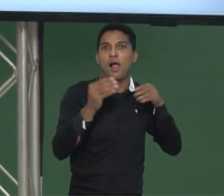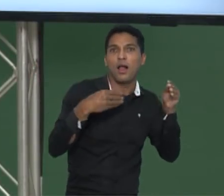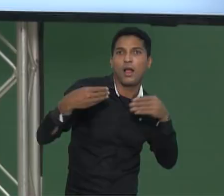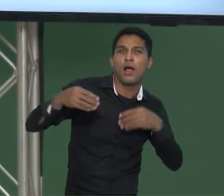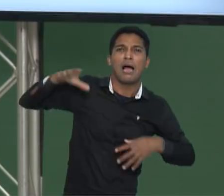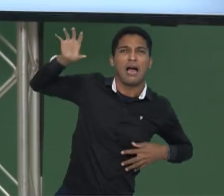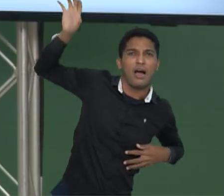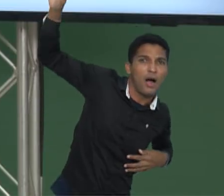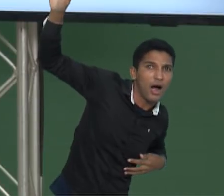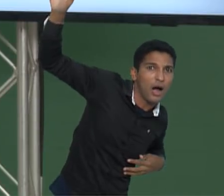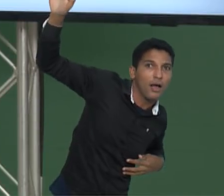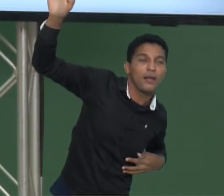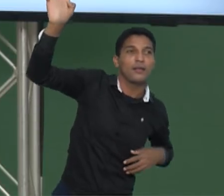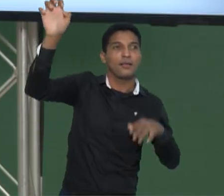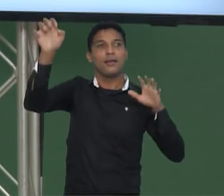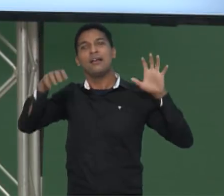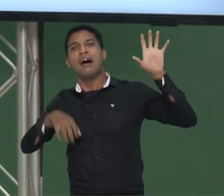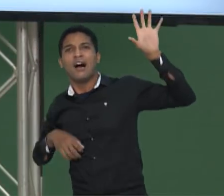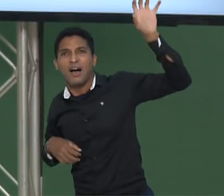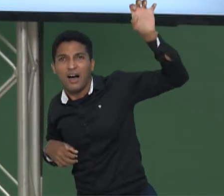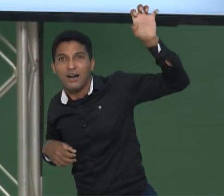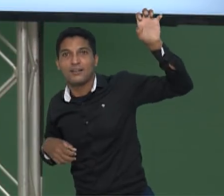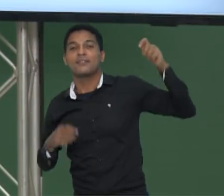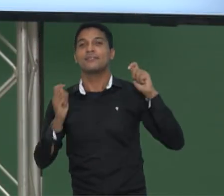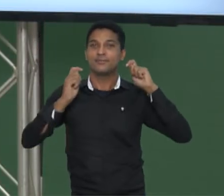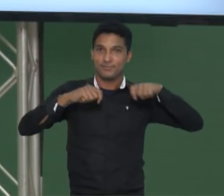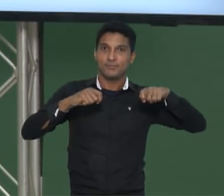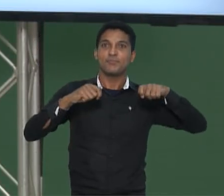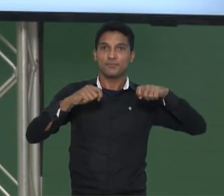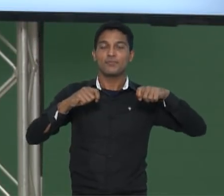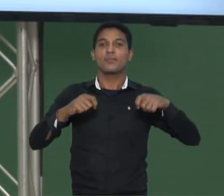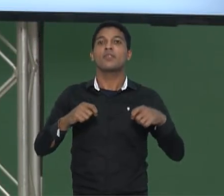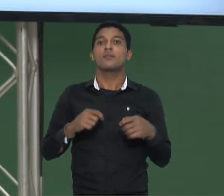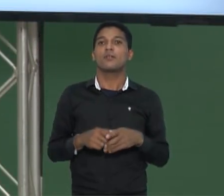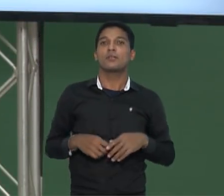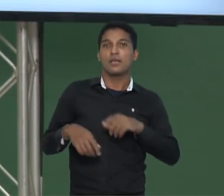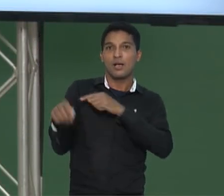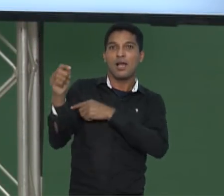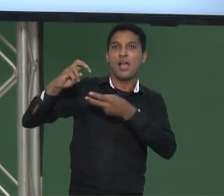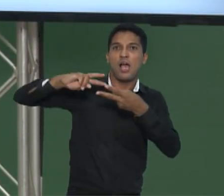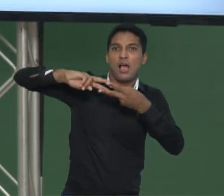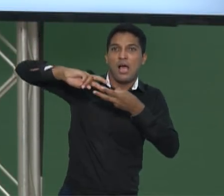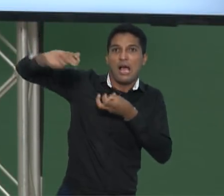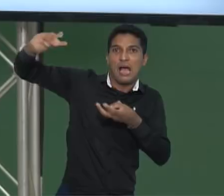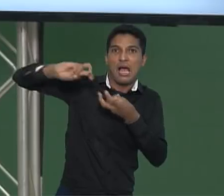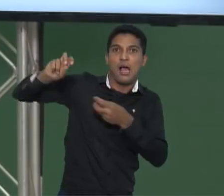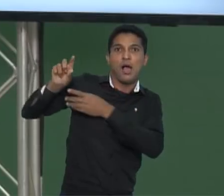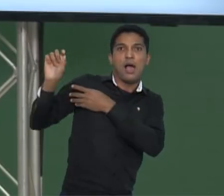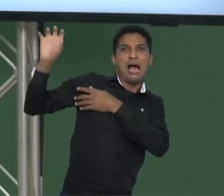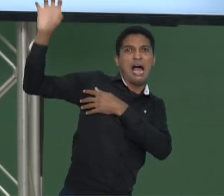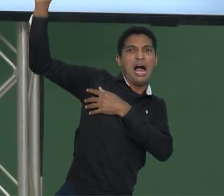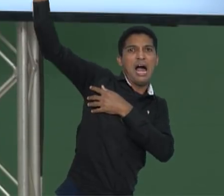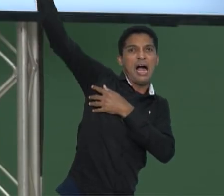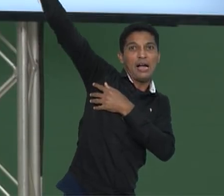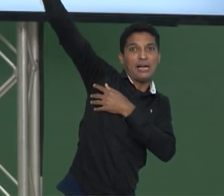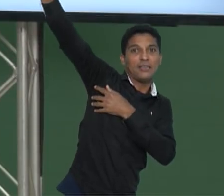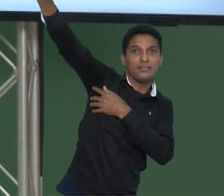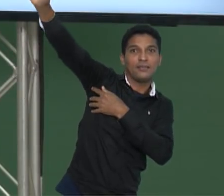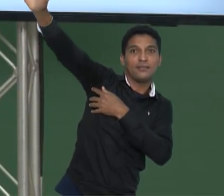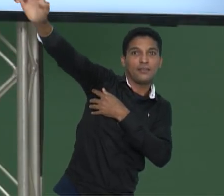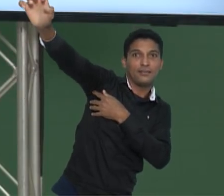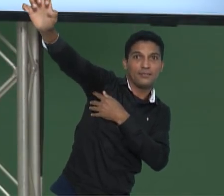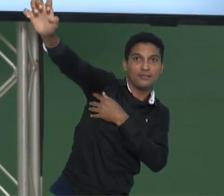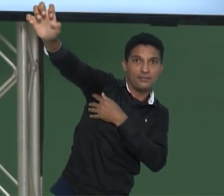as agarras que eu preciso alcançar. Então eu começo a estender mais o meu corpo, a alongar mais os